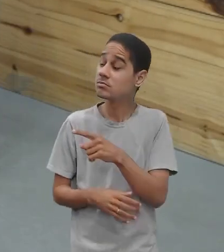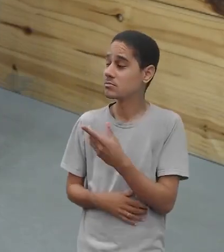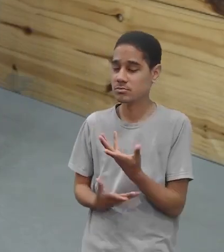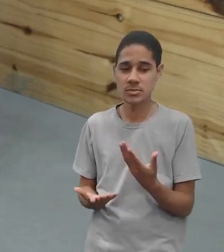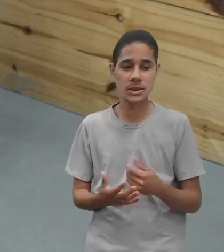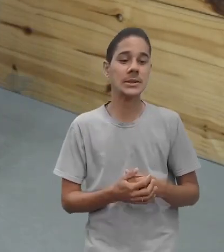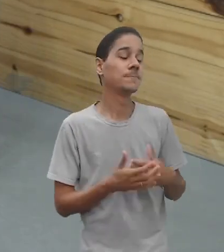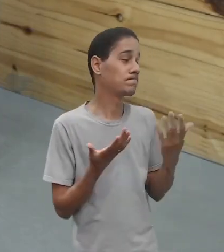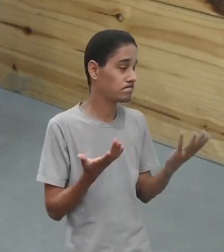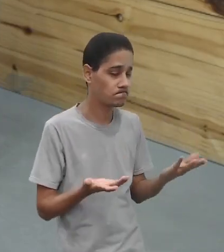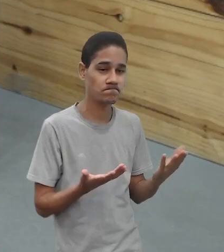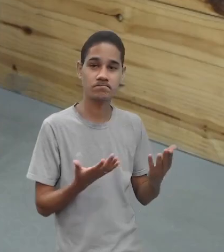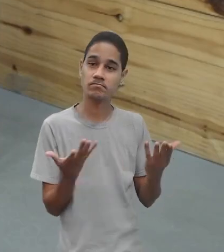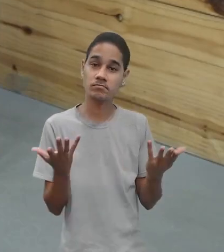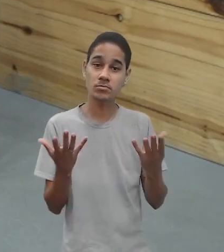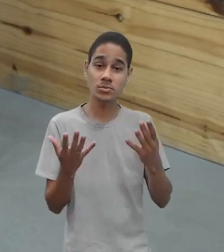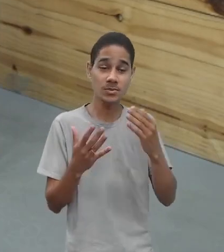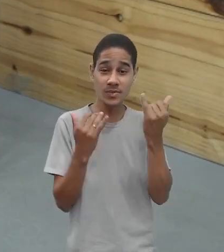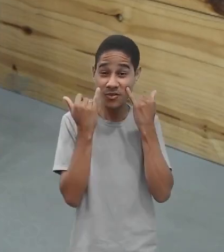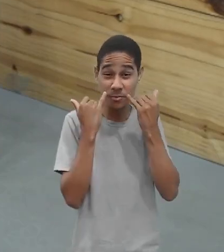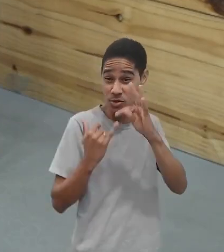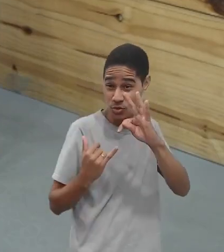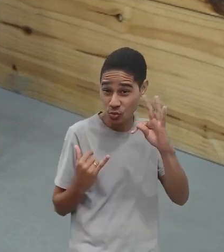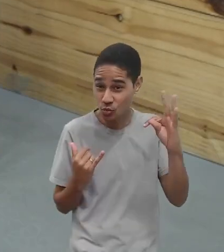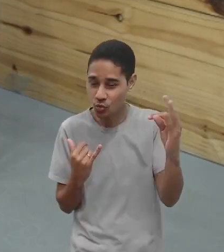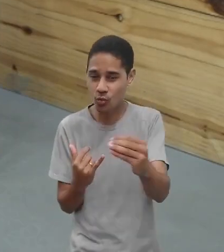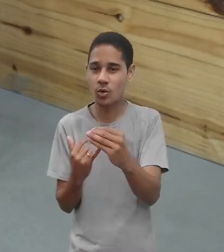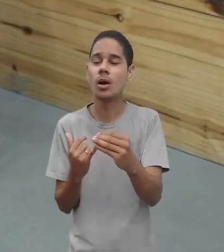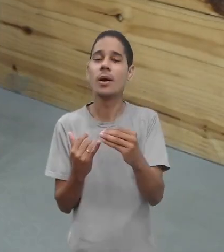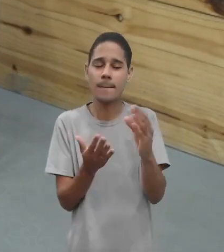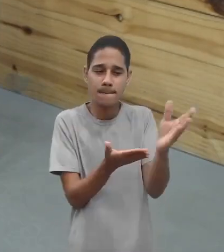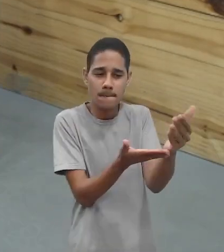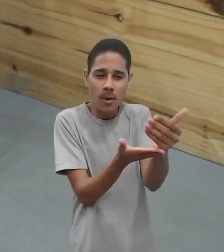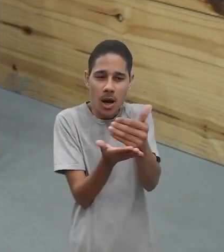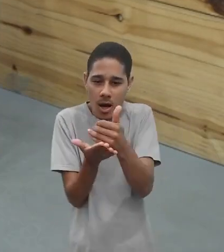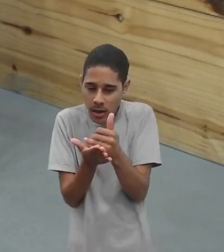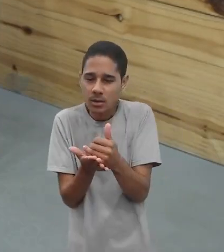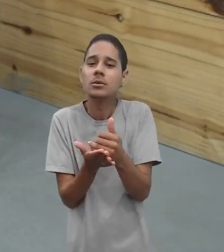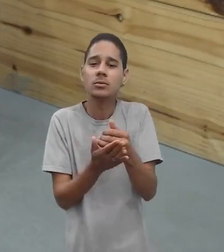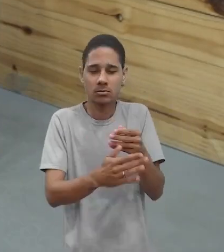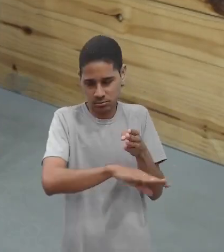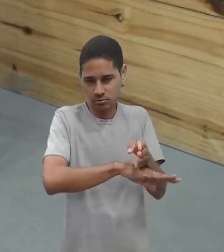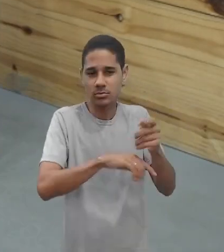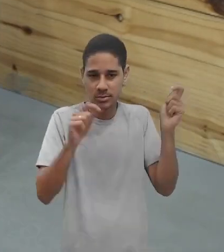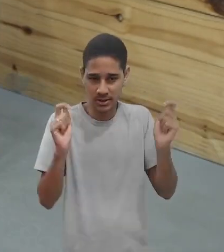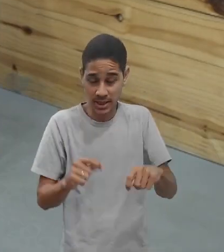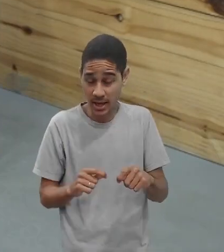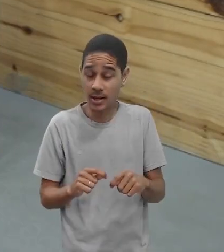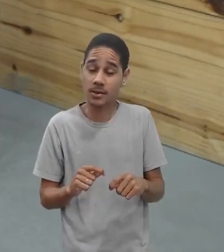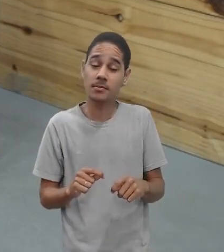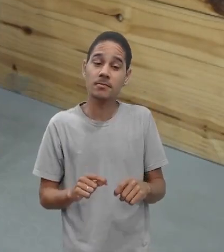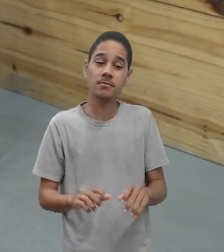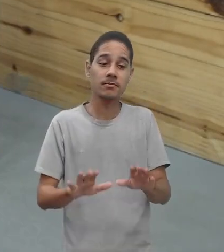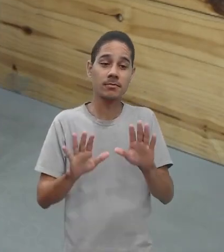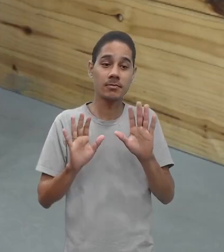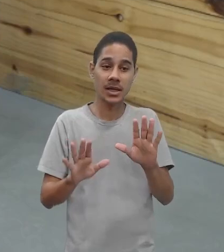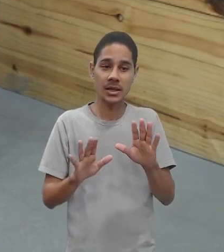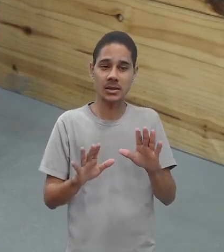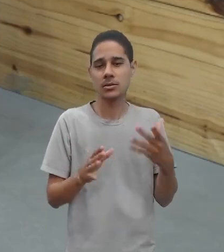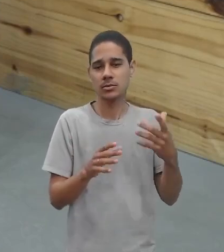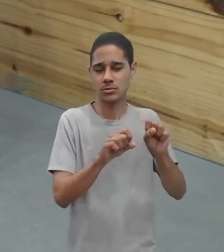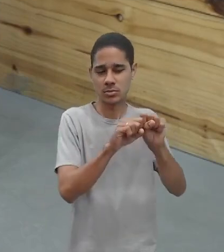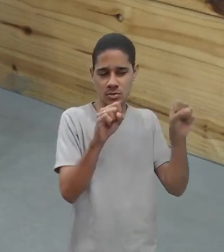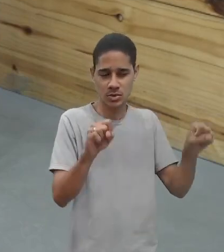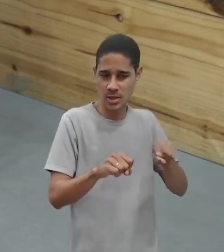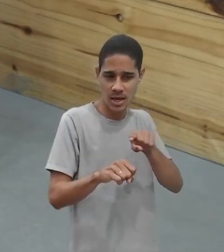toda informação, ela mune a empresa de dados, ainda que sejam acessíveis, os subsistemas que